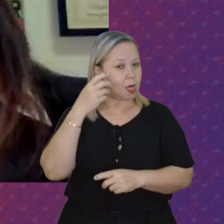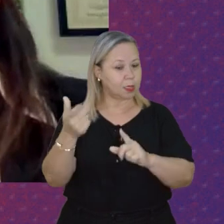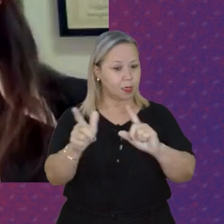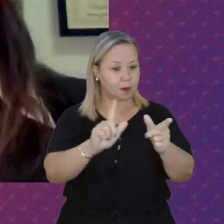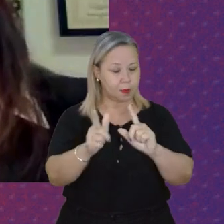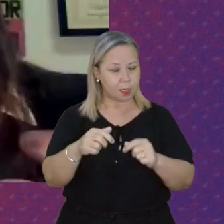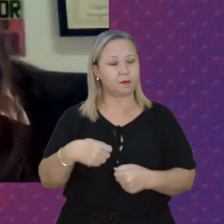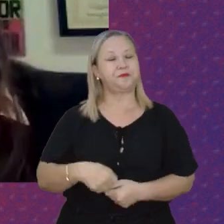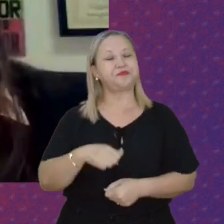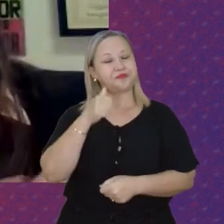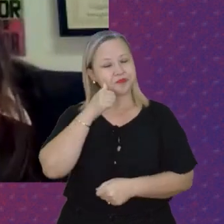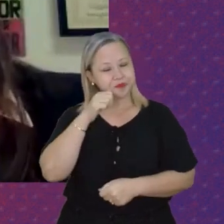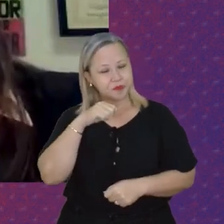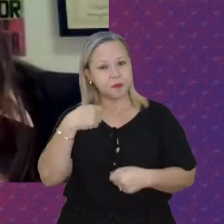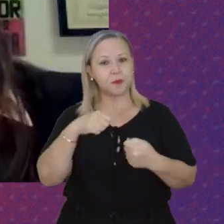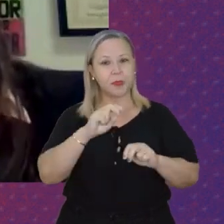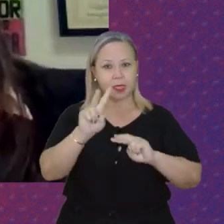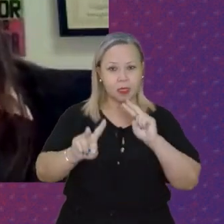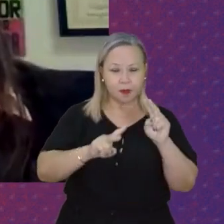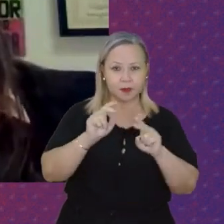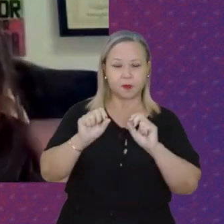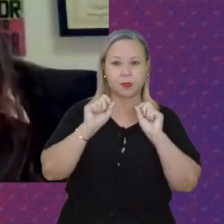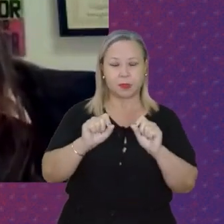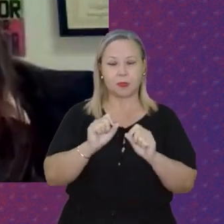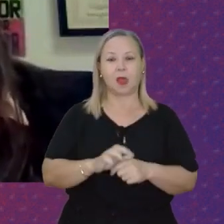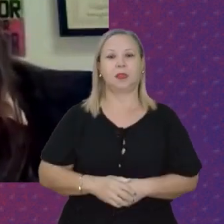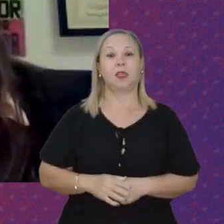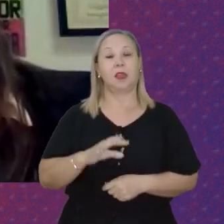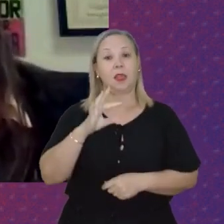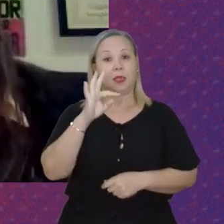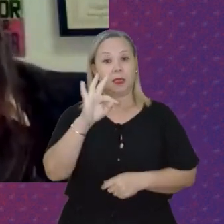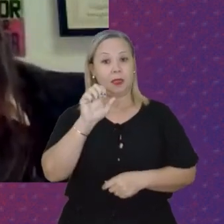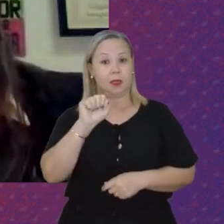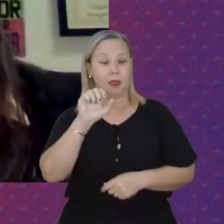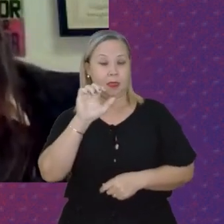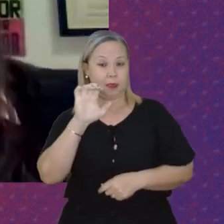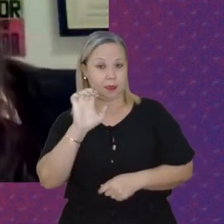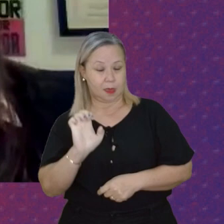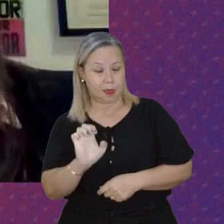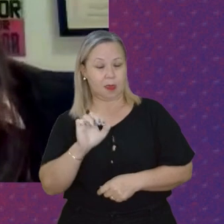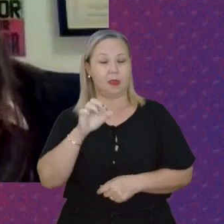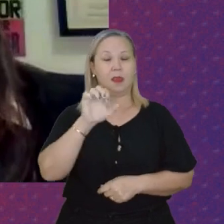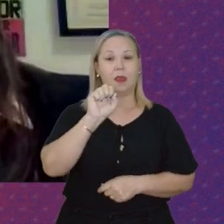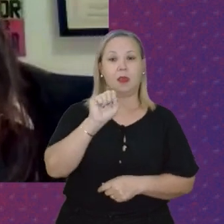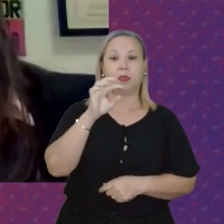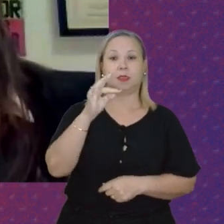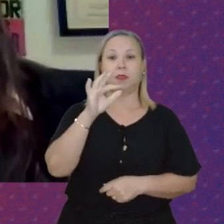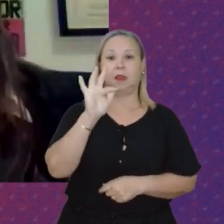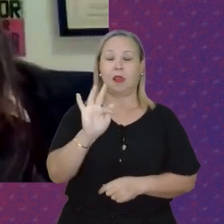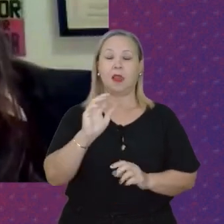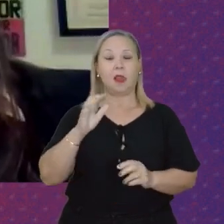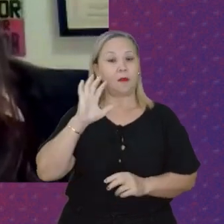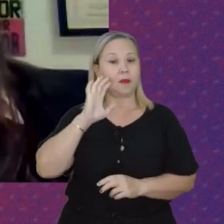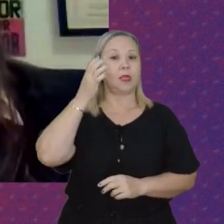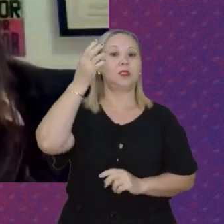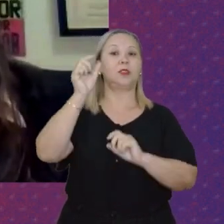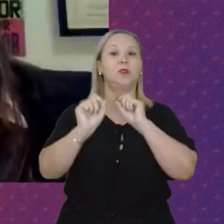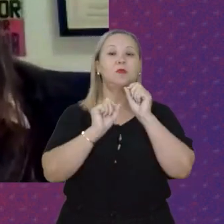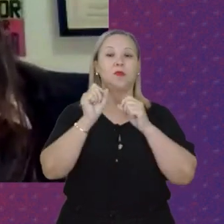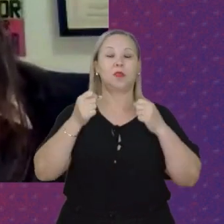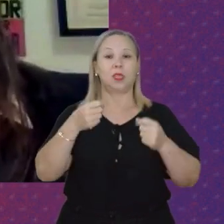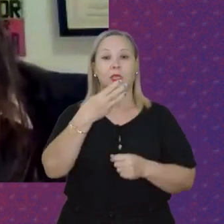tanto o STF como o TSE, em decisões conjuntas ali, quase ao mesmo tempo, decidiram que pelo